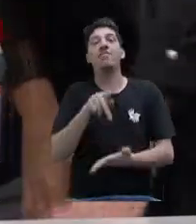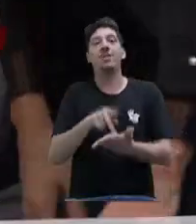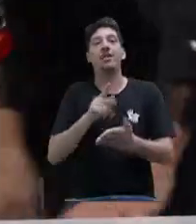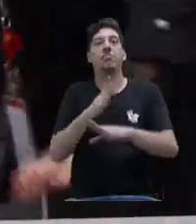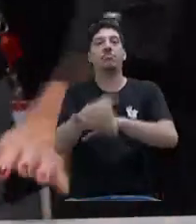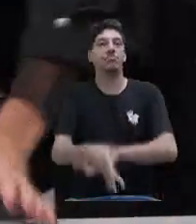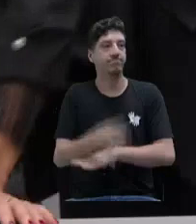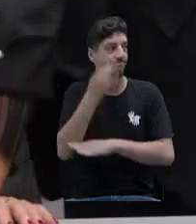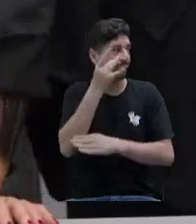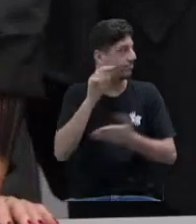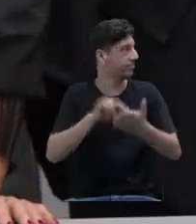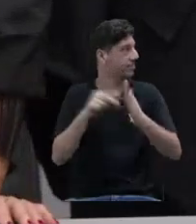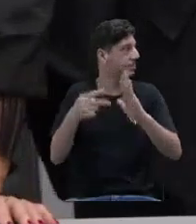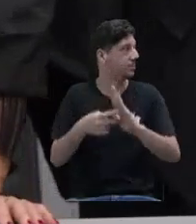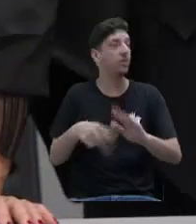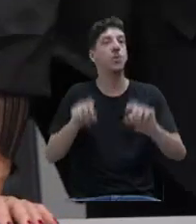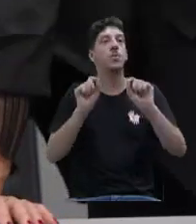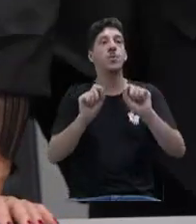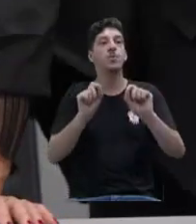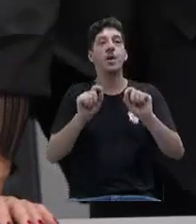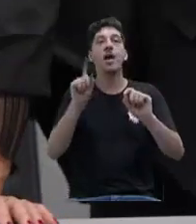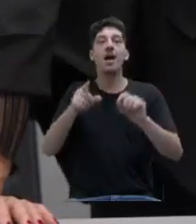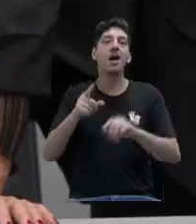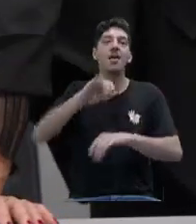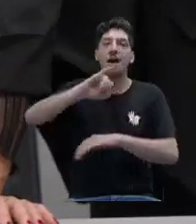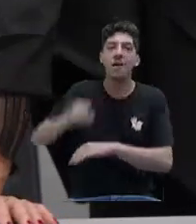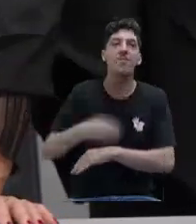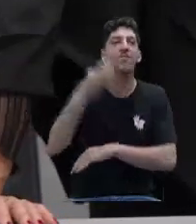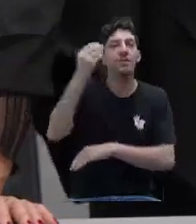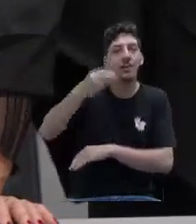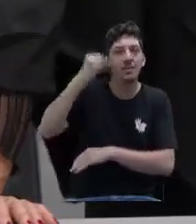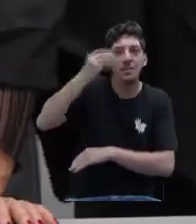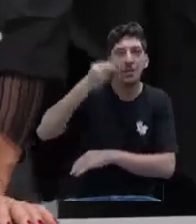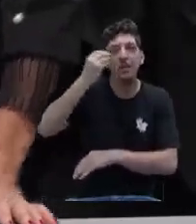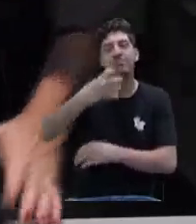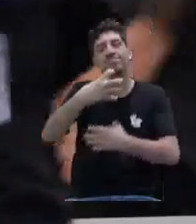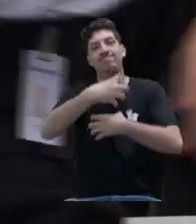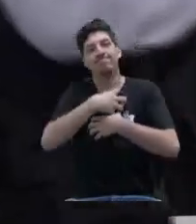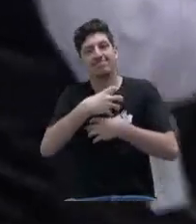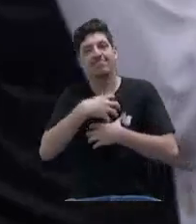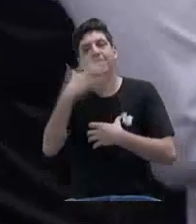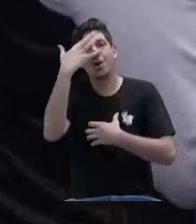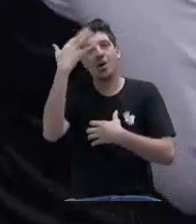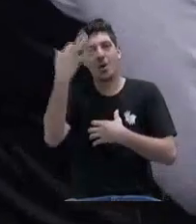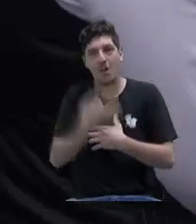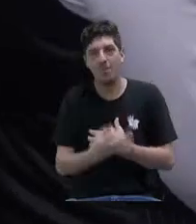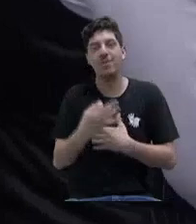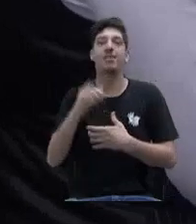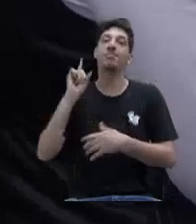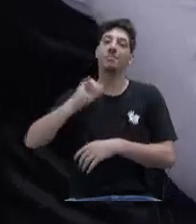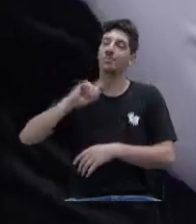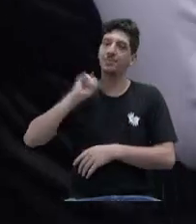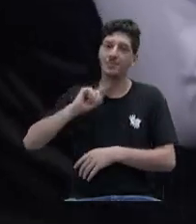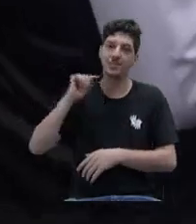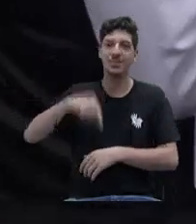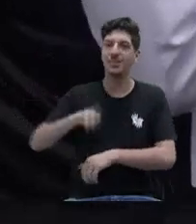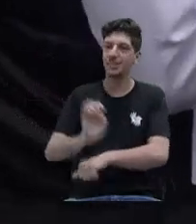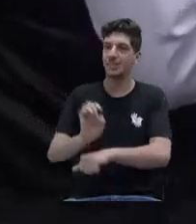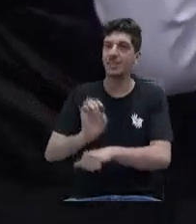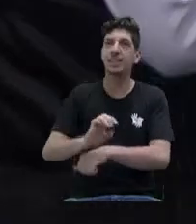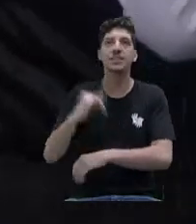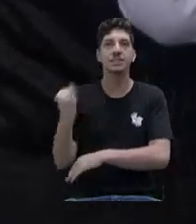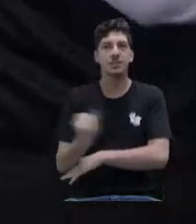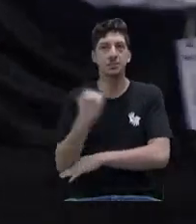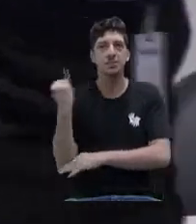significa, então, em beber daquela cultura, sentir, compreender, e no caso de Minas Gerais, obviamente, tem uma